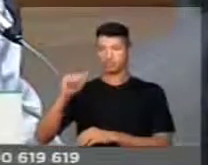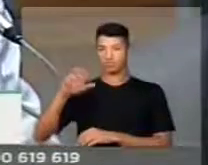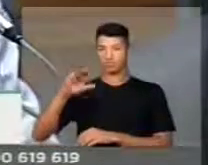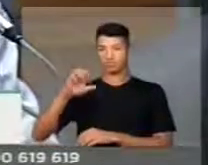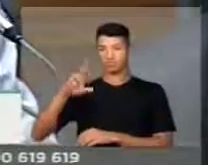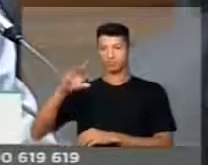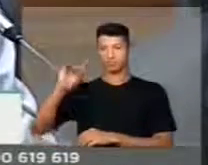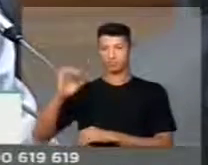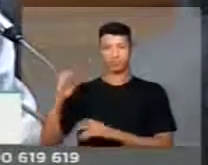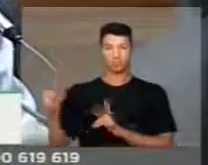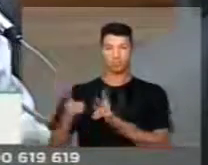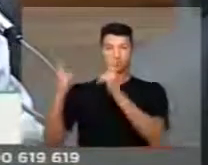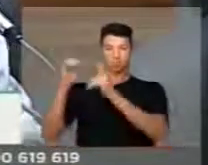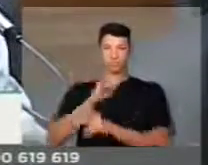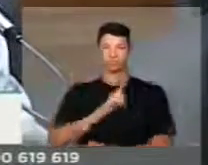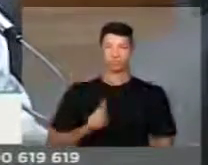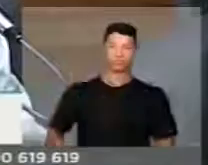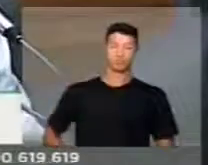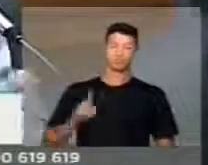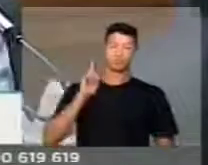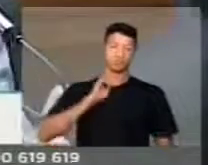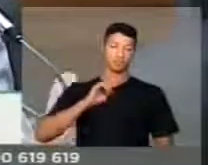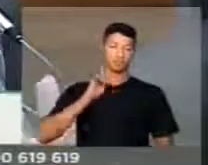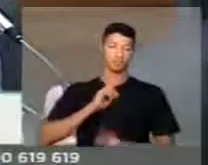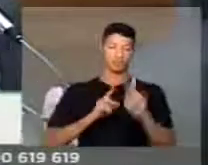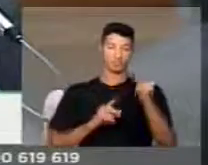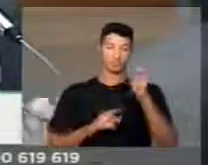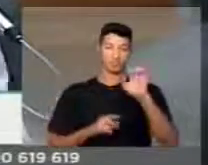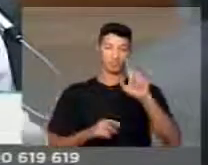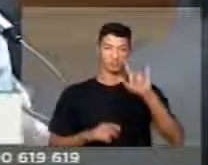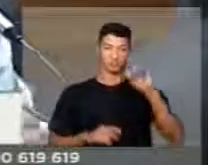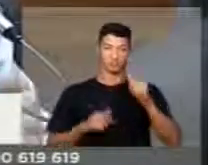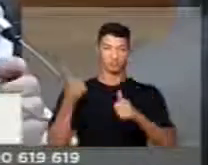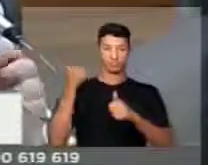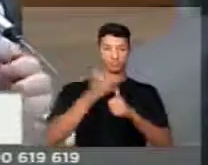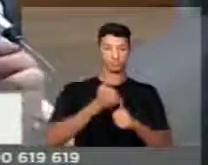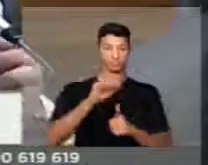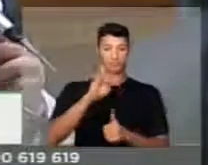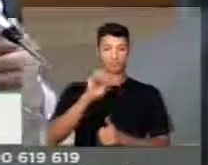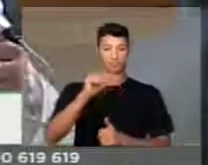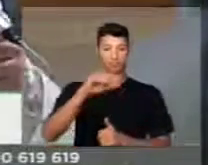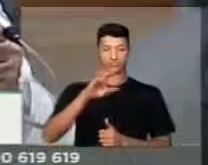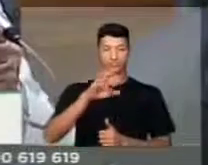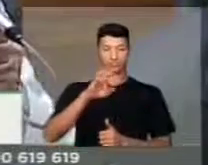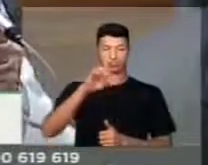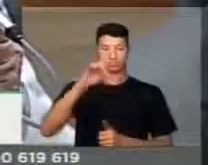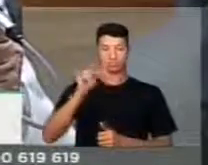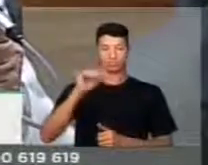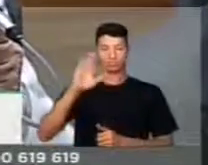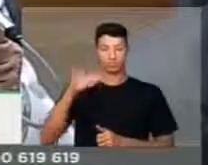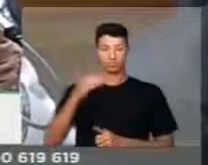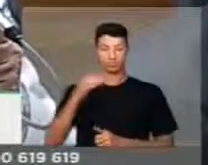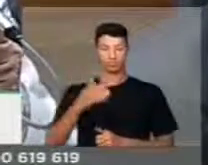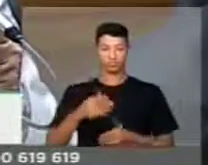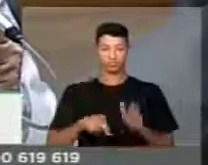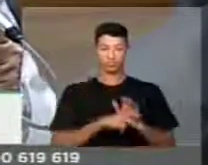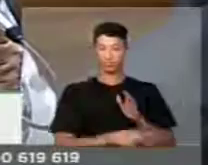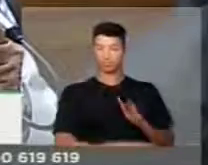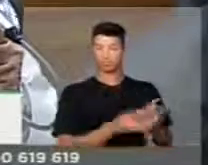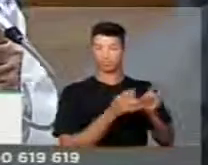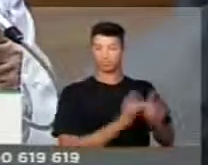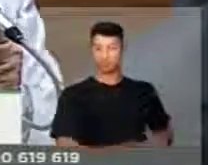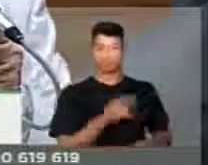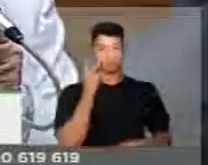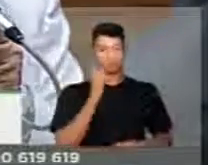Garcia, vitoriosa no governo de Minas. O Hélio substituiu Tancredo quando este renunciou o mandato